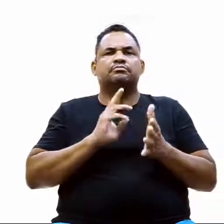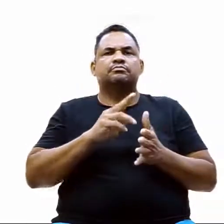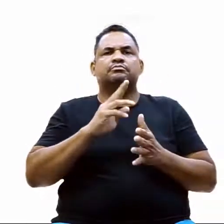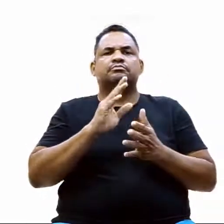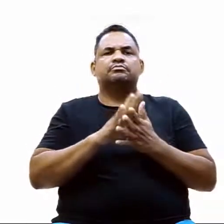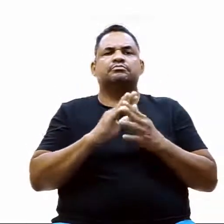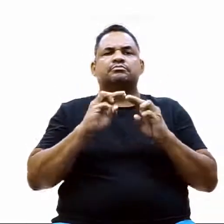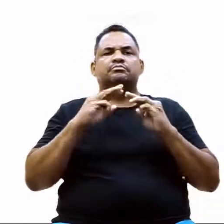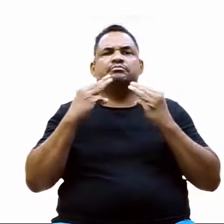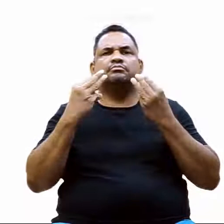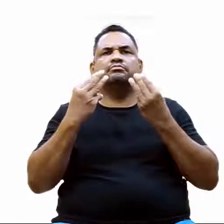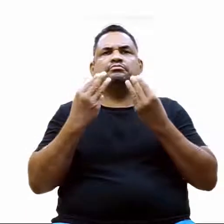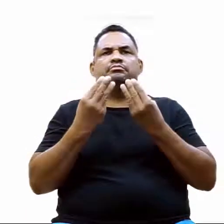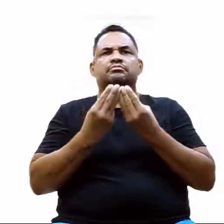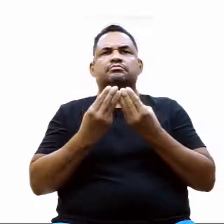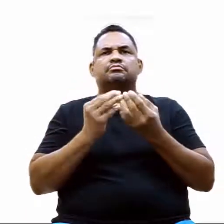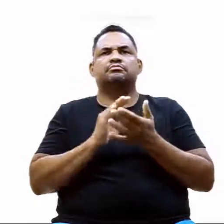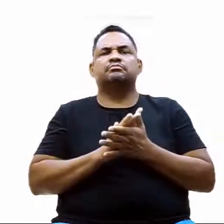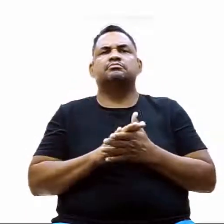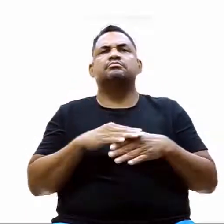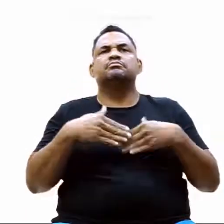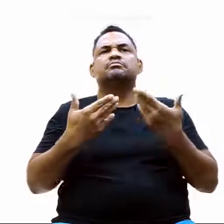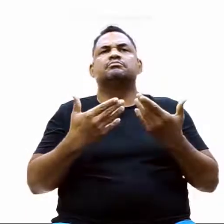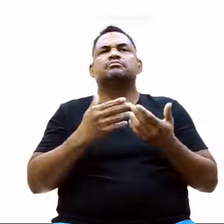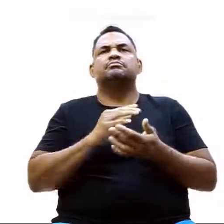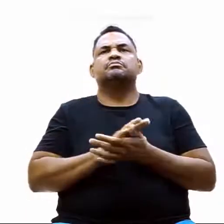que é a lei de qual cientista?